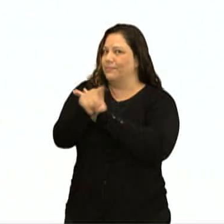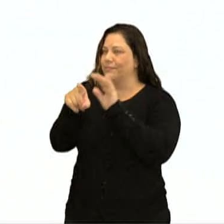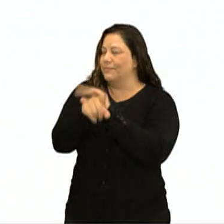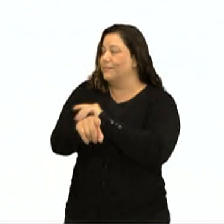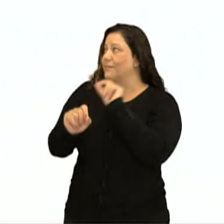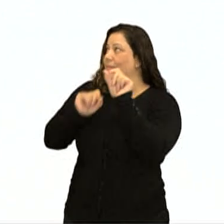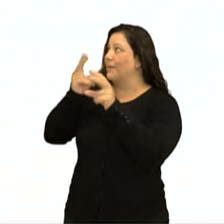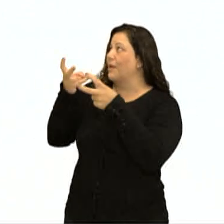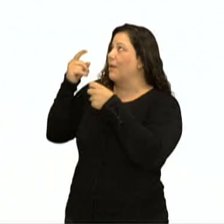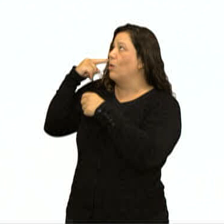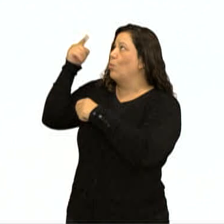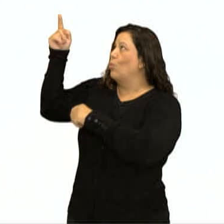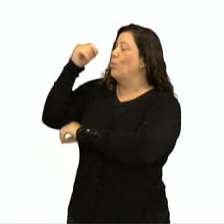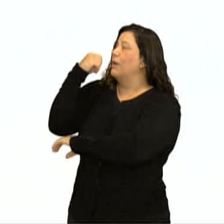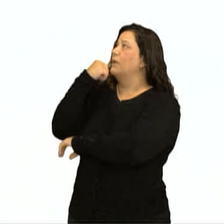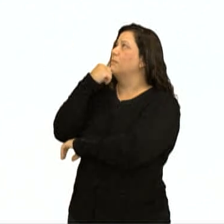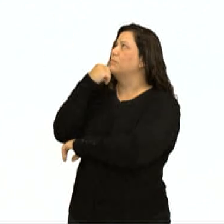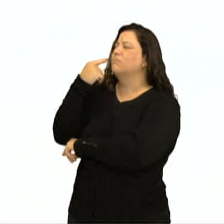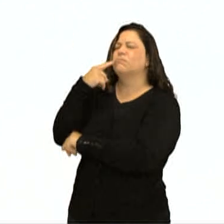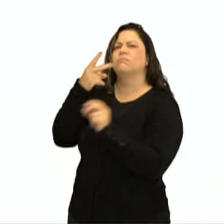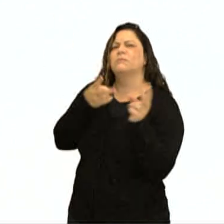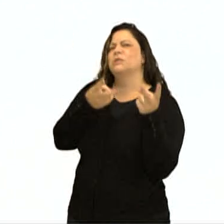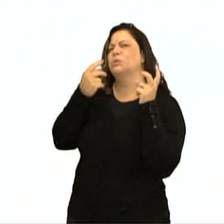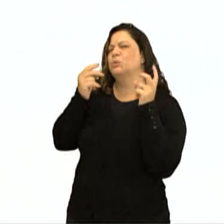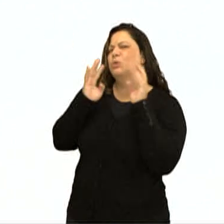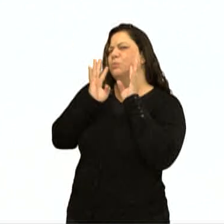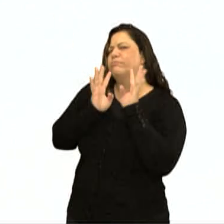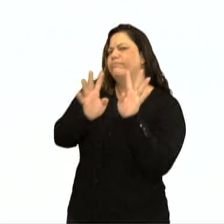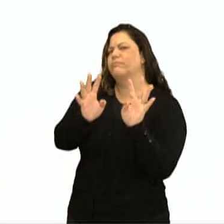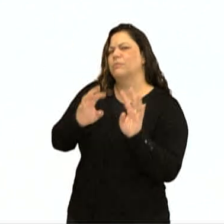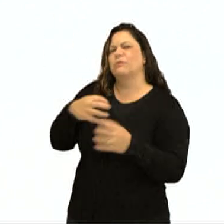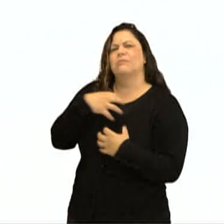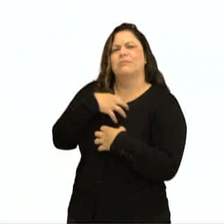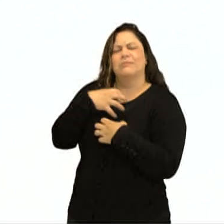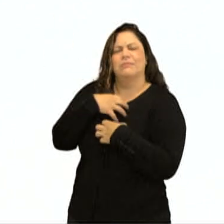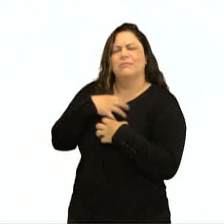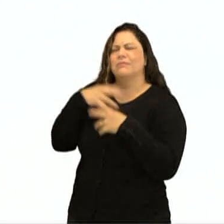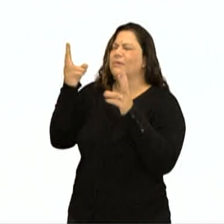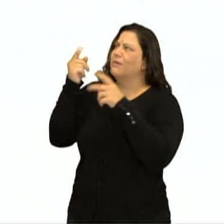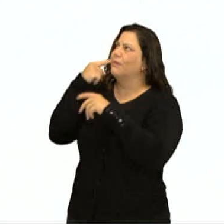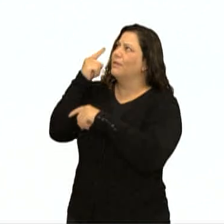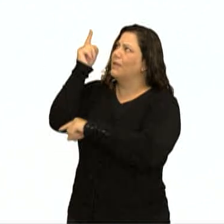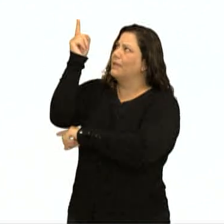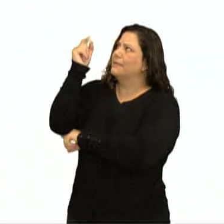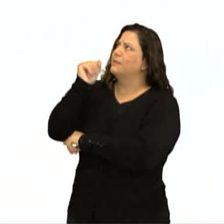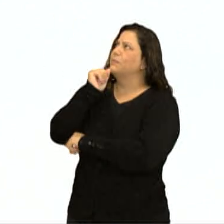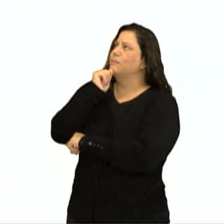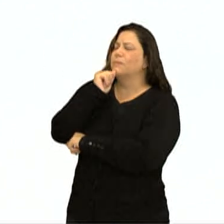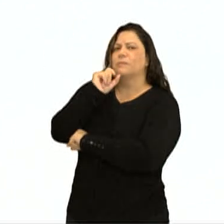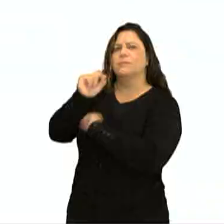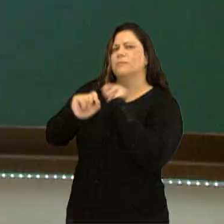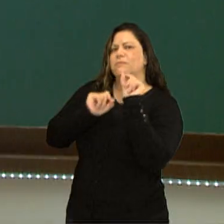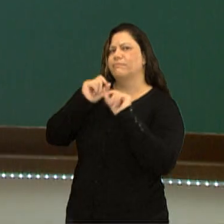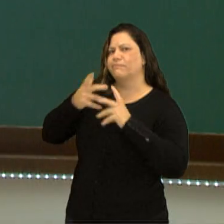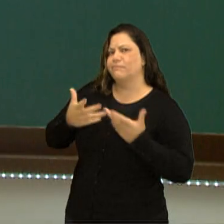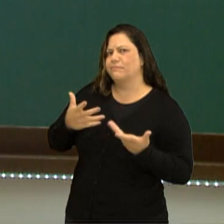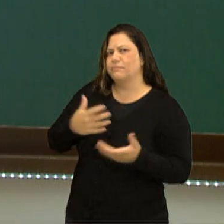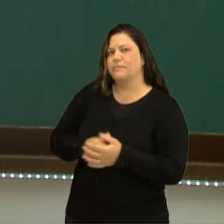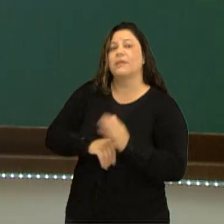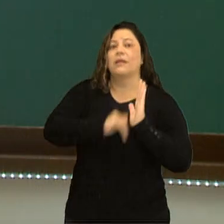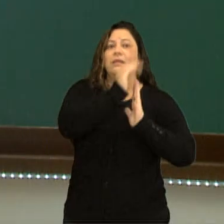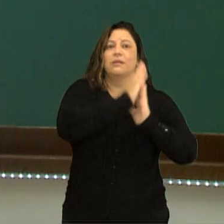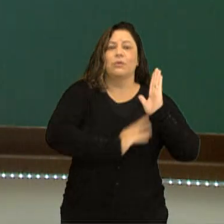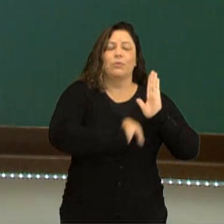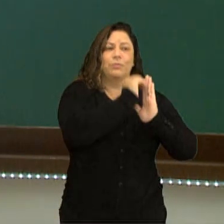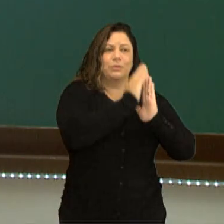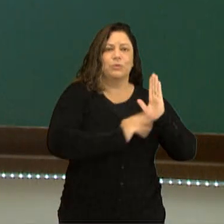pintura, o que mais chama sua atenção? Que sensações e sentimentos ela transmite? Então nós temos uma pintura